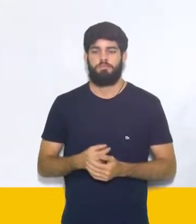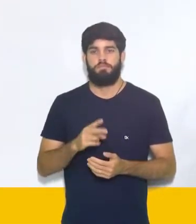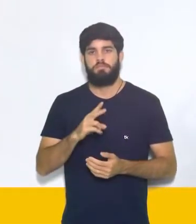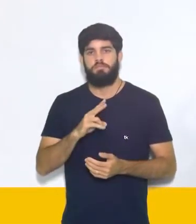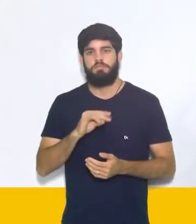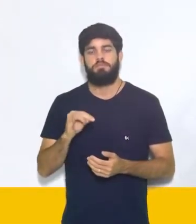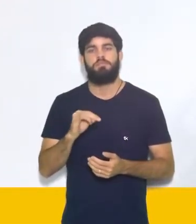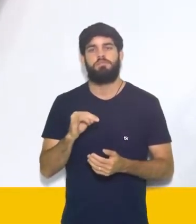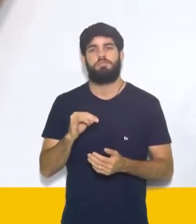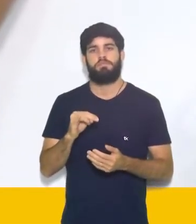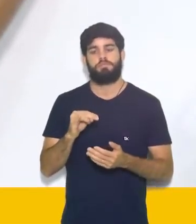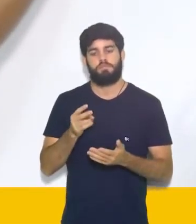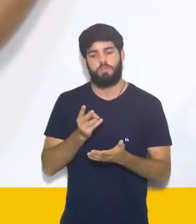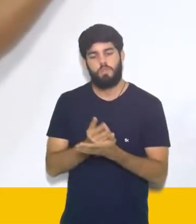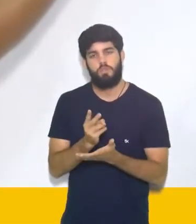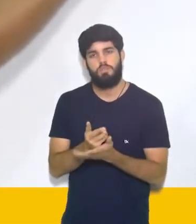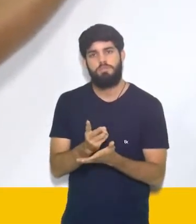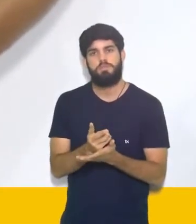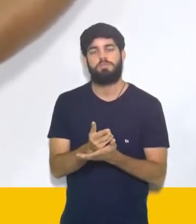que darão